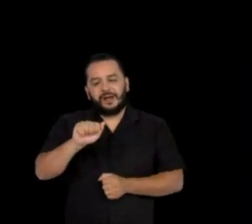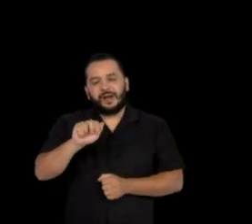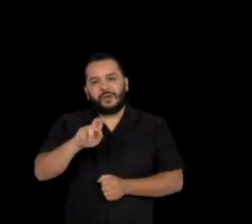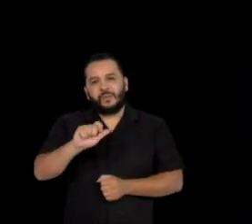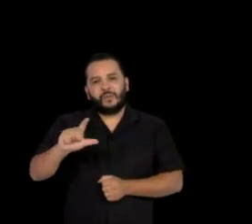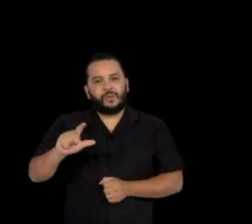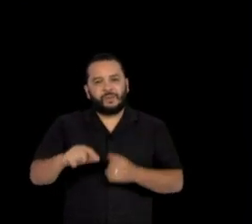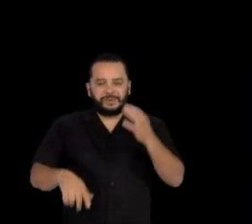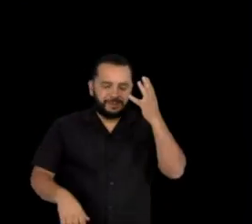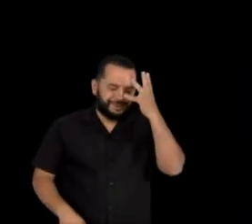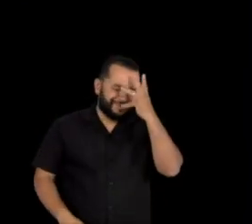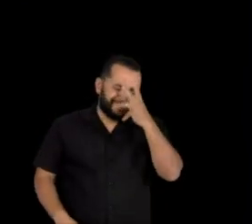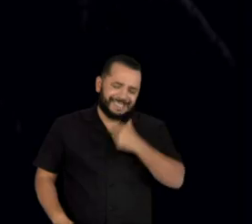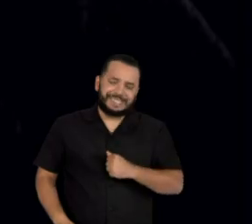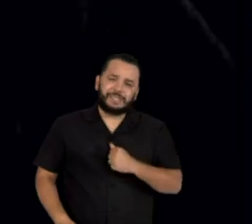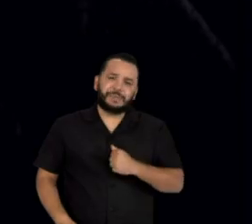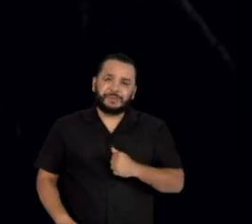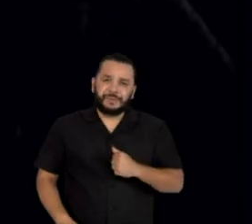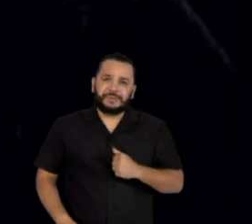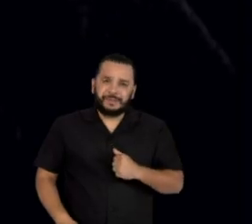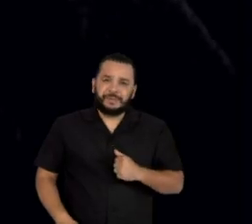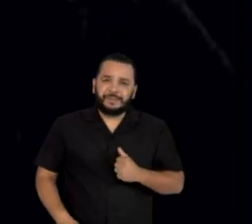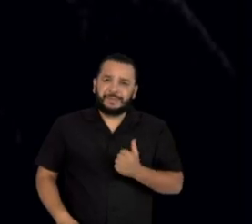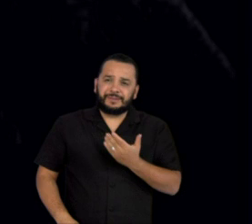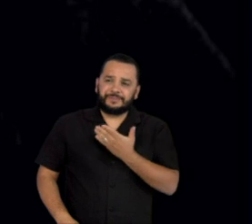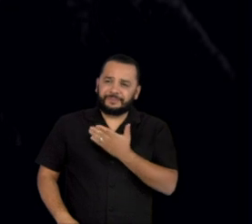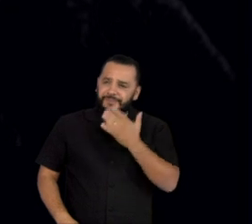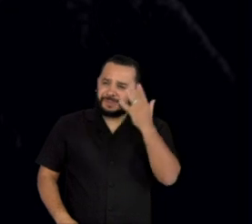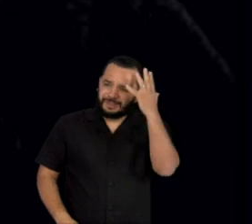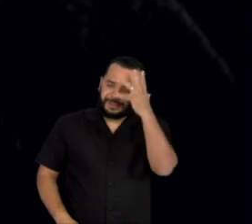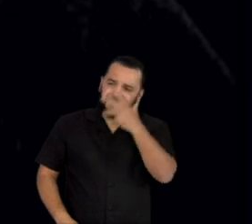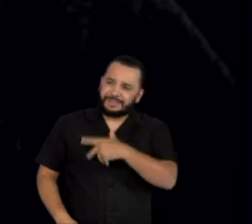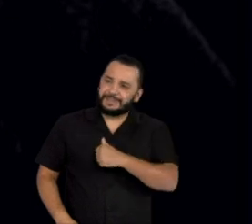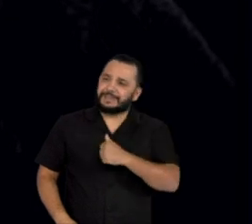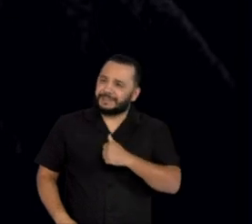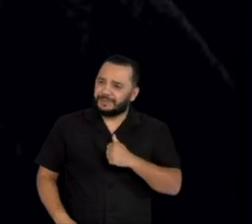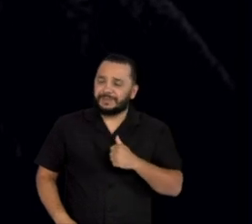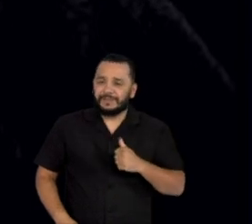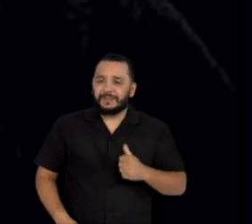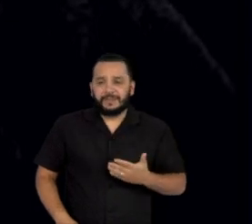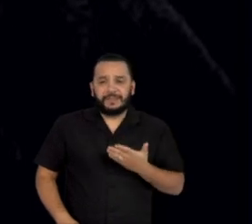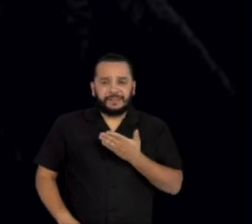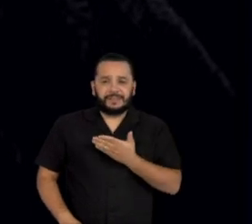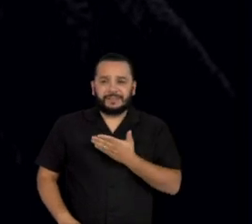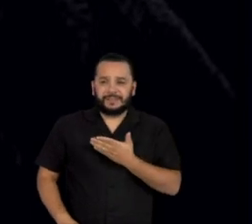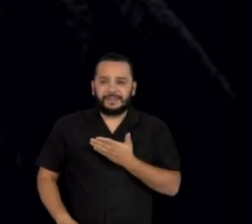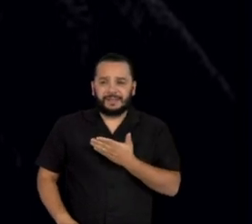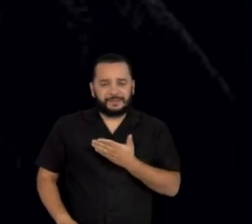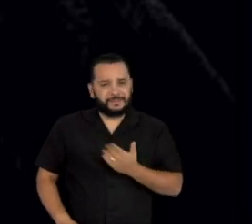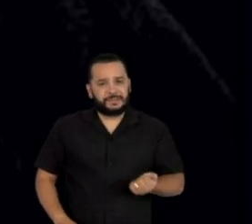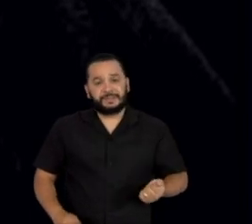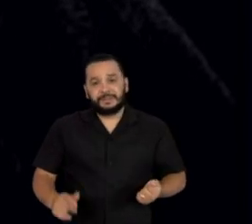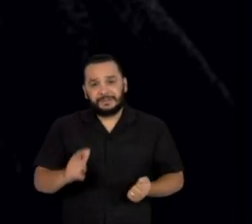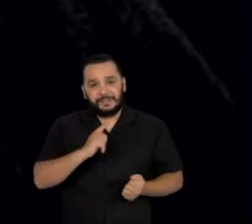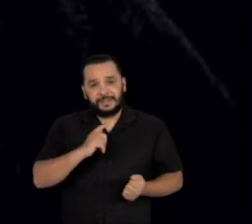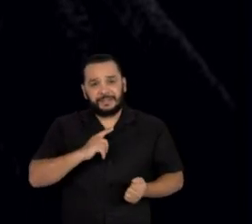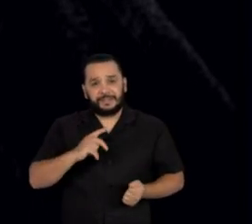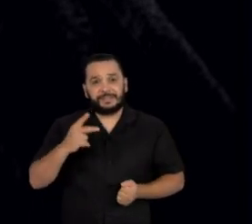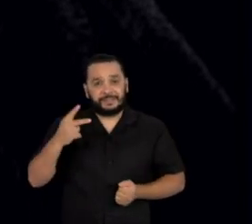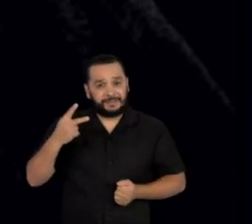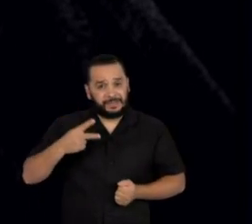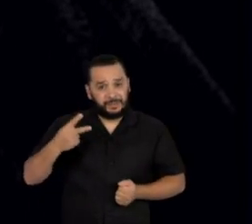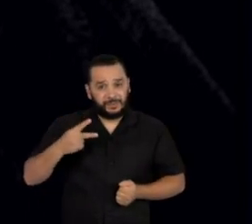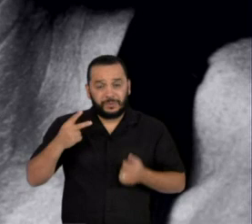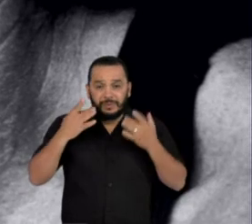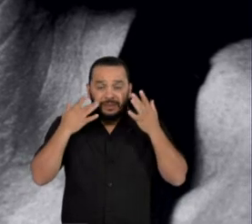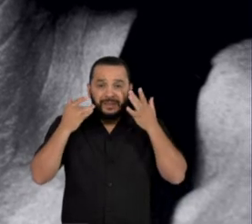lindo, lindo. Era muito um pensador para um autor que estava na sua segunda peça, de